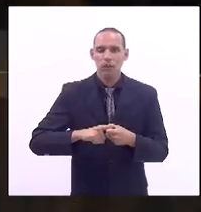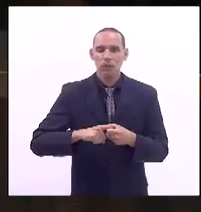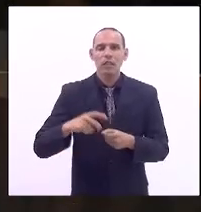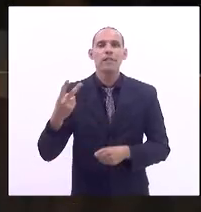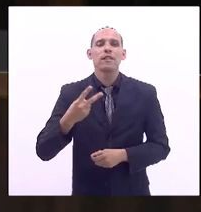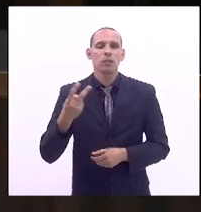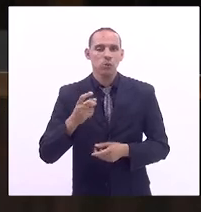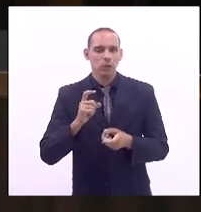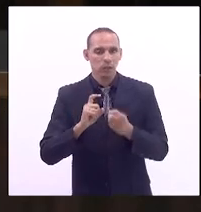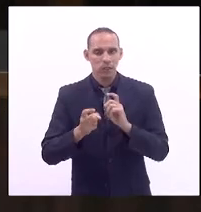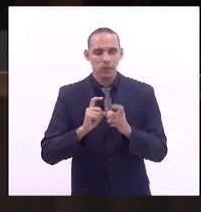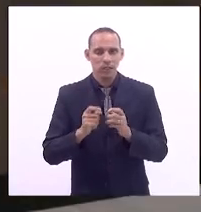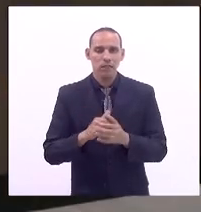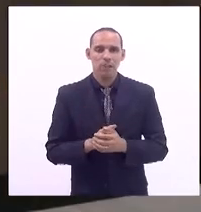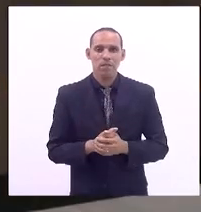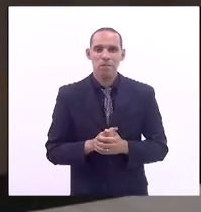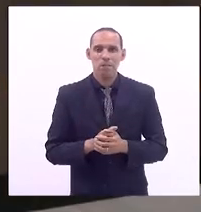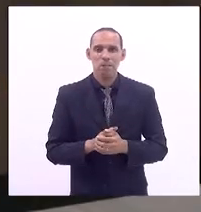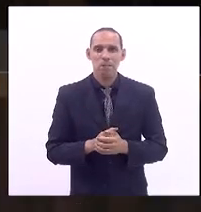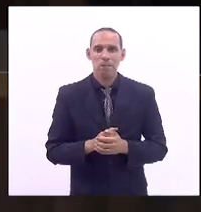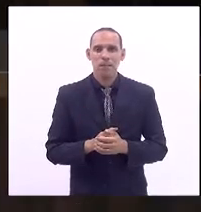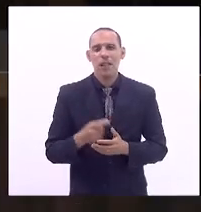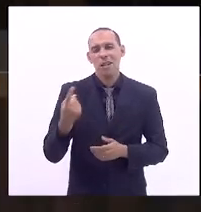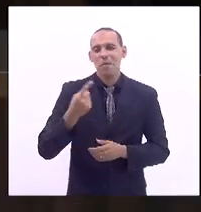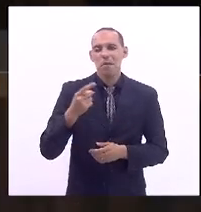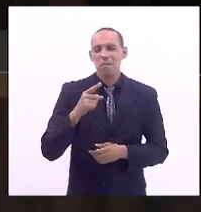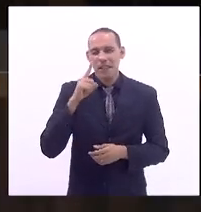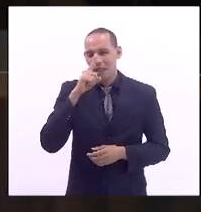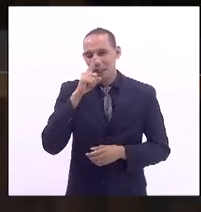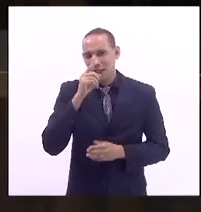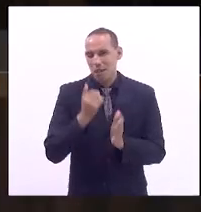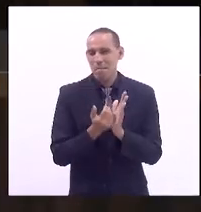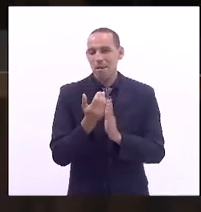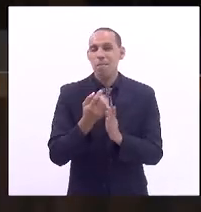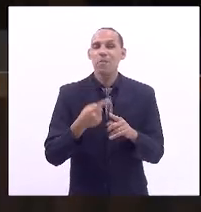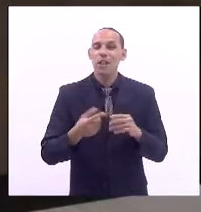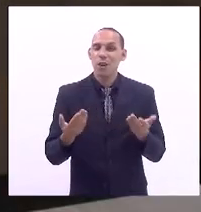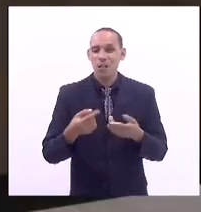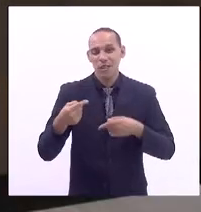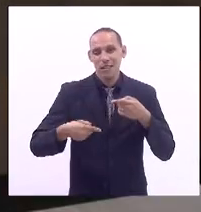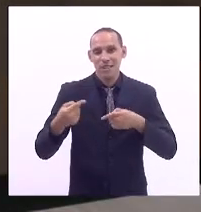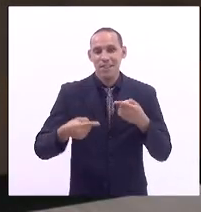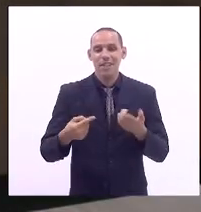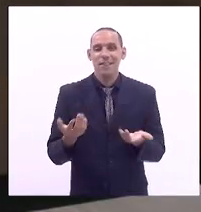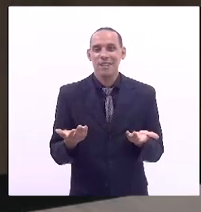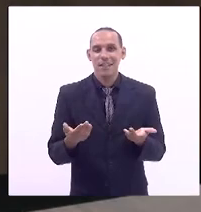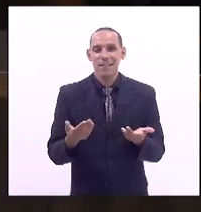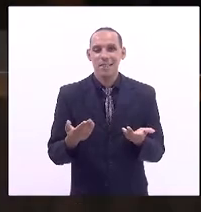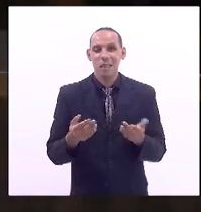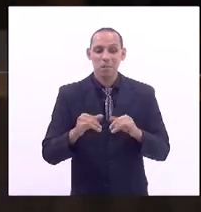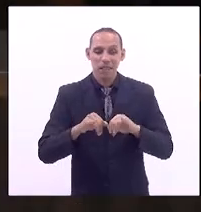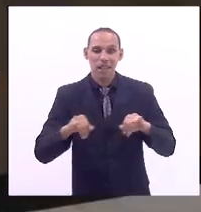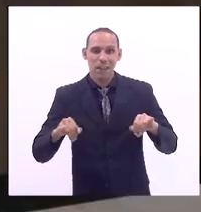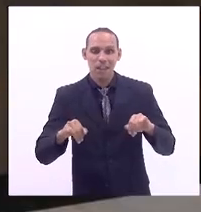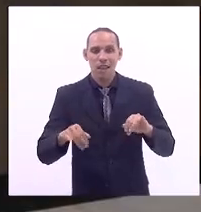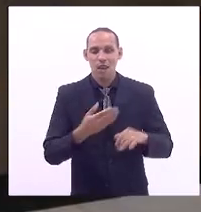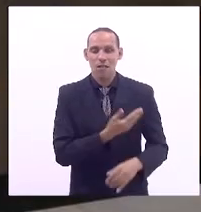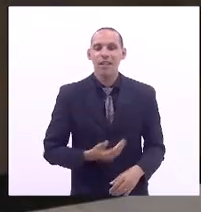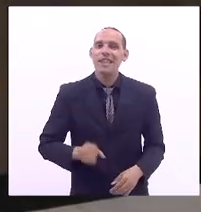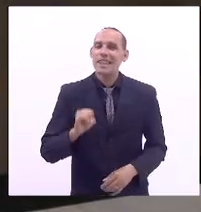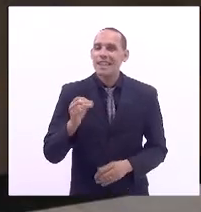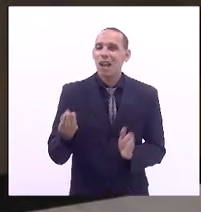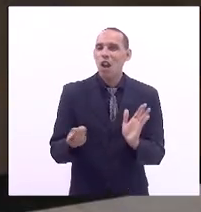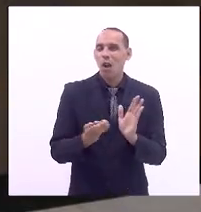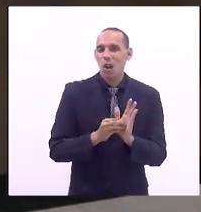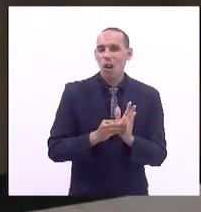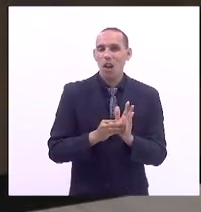segunda sessão eu ia Limeira mais perigosa é porque hoje teve a discussão Pois é mas eu ia mensagem do governo é que se você nem se